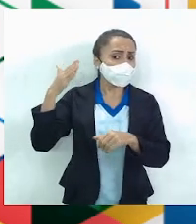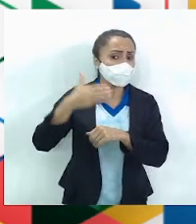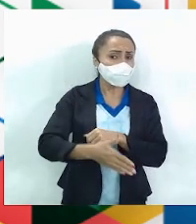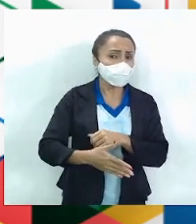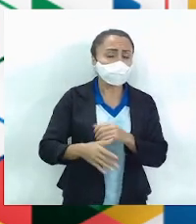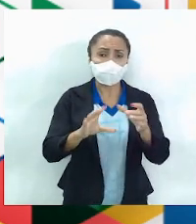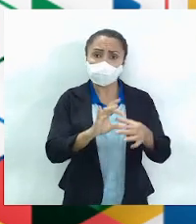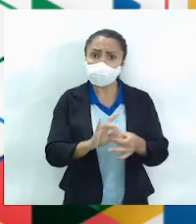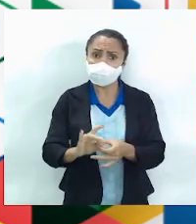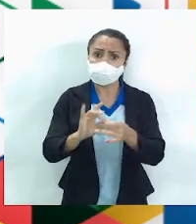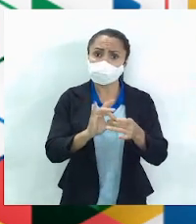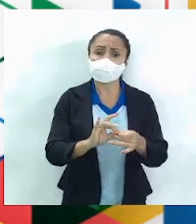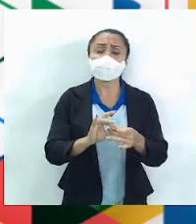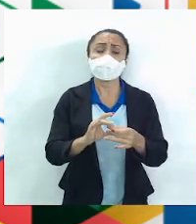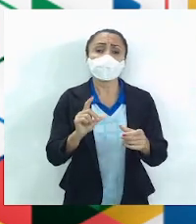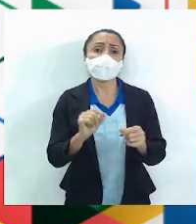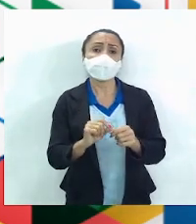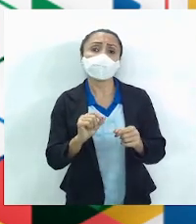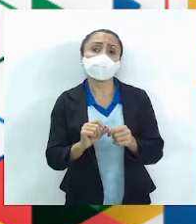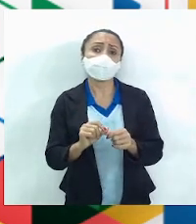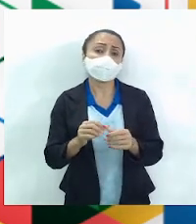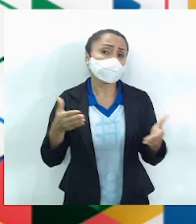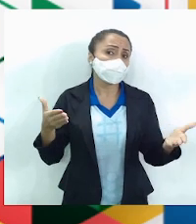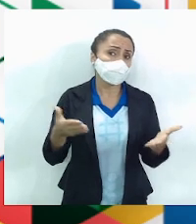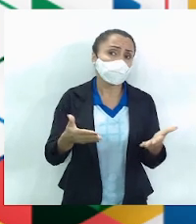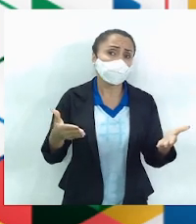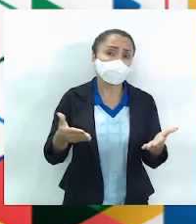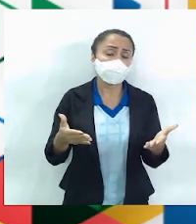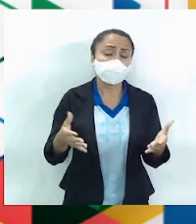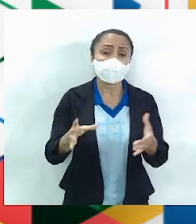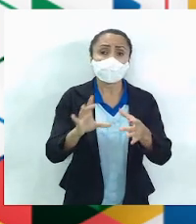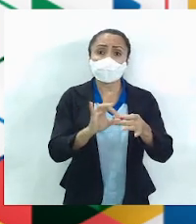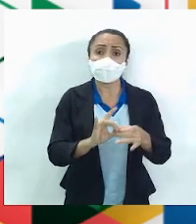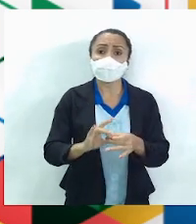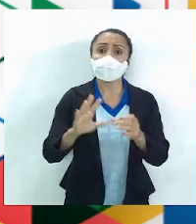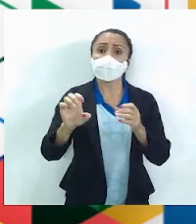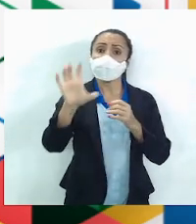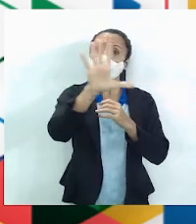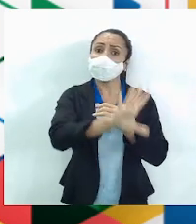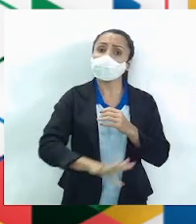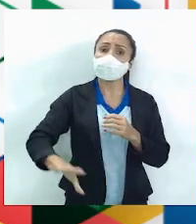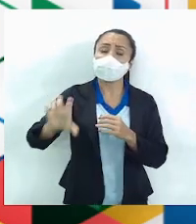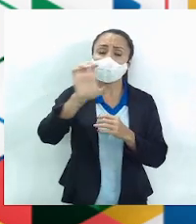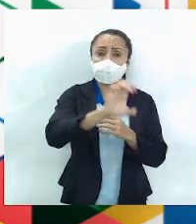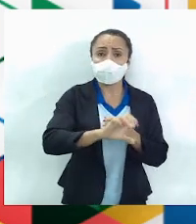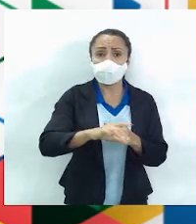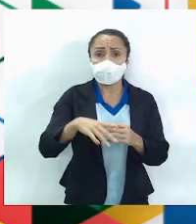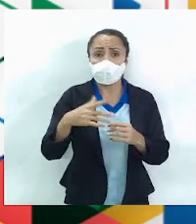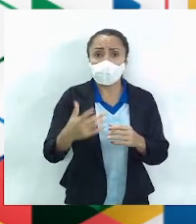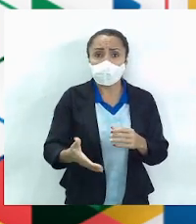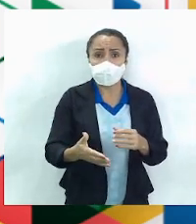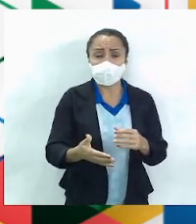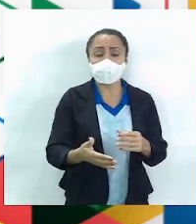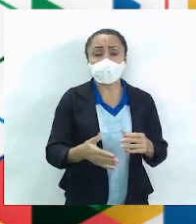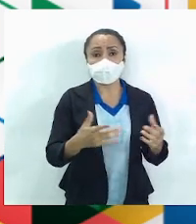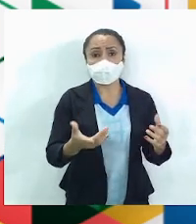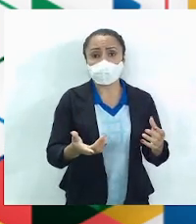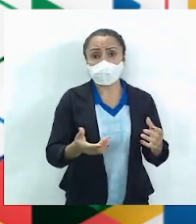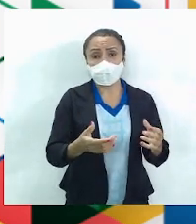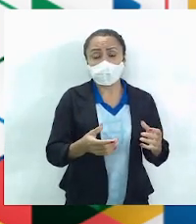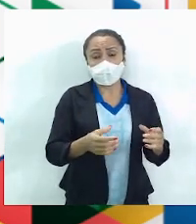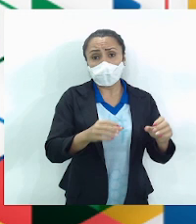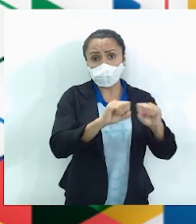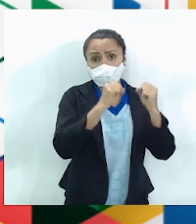União Soviética, eles fazem parte hoje da União Europeia. Eles deixaram o socialismo soviético